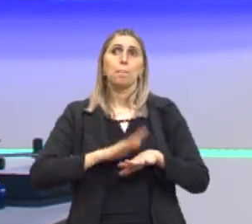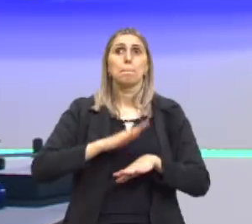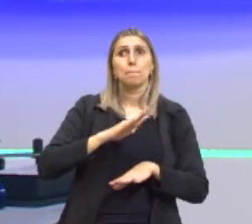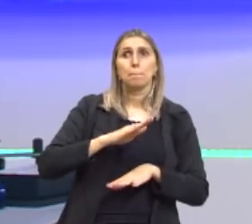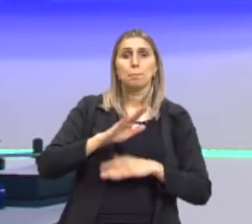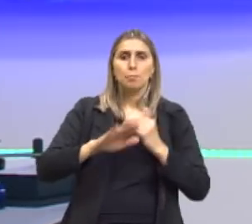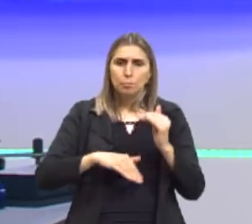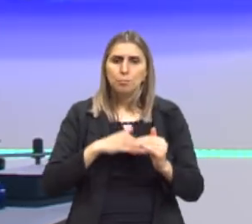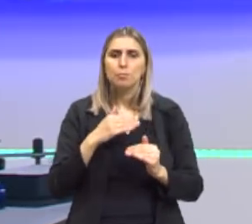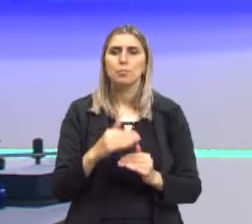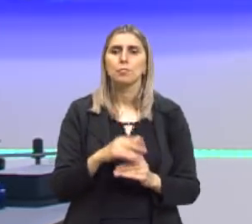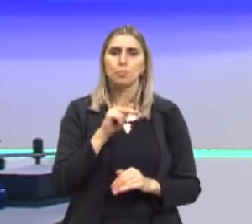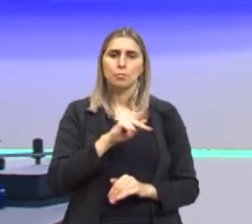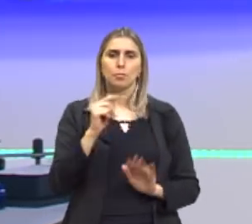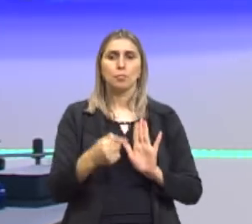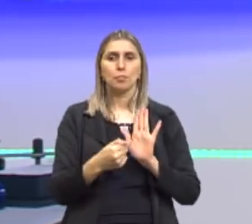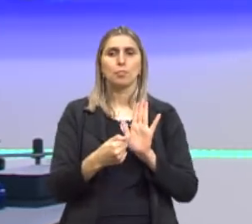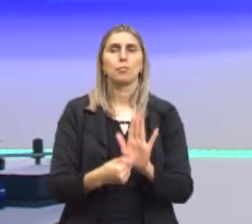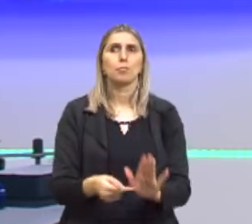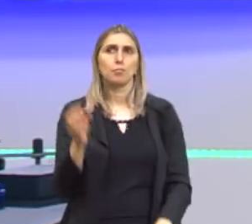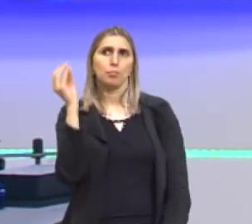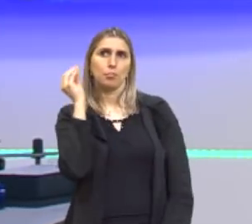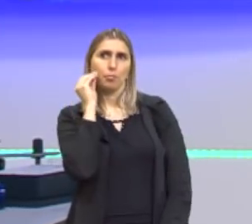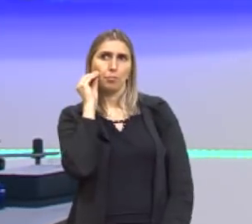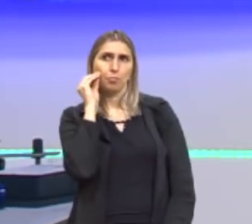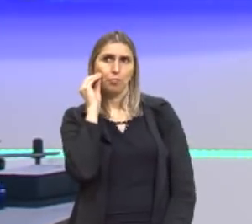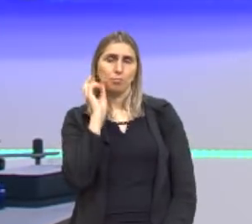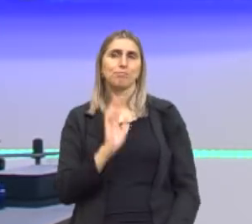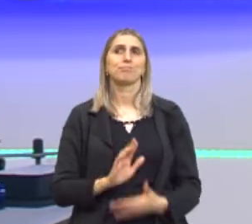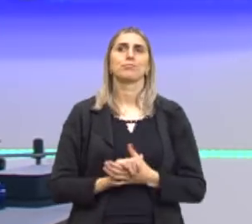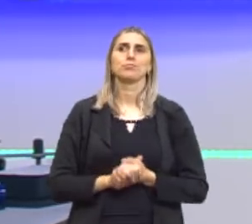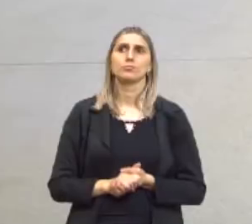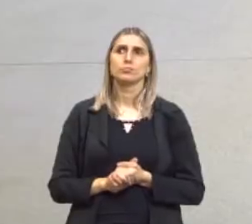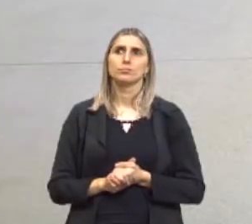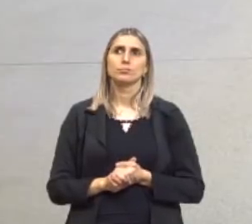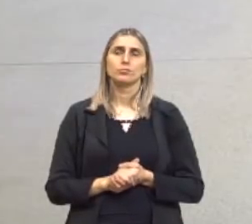de tudo que eu mostrei aqui nos experimentos, certo? Vamos ali.